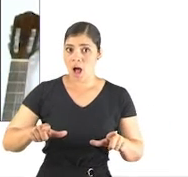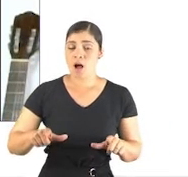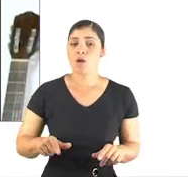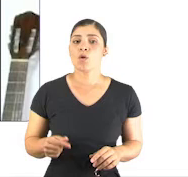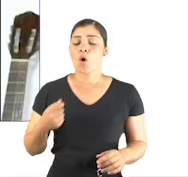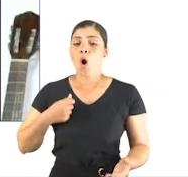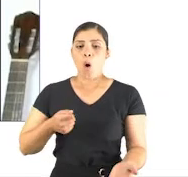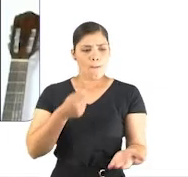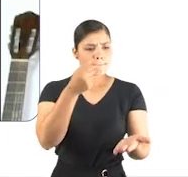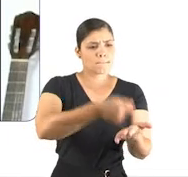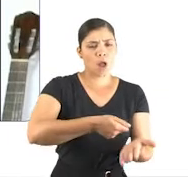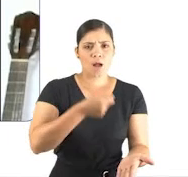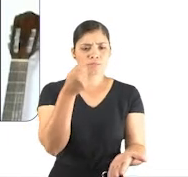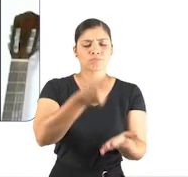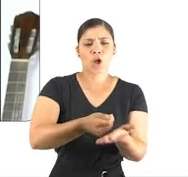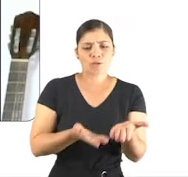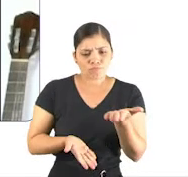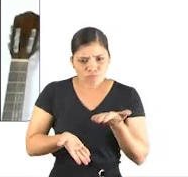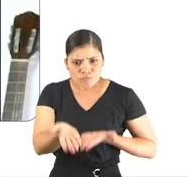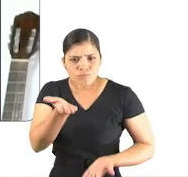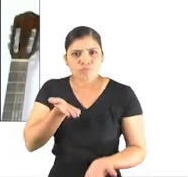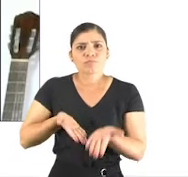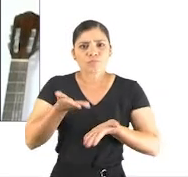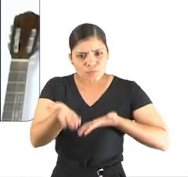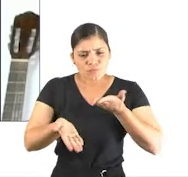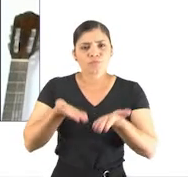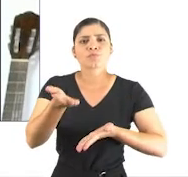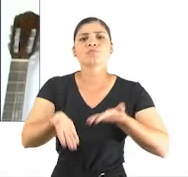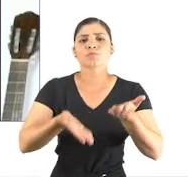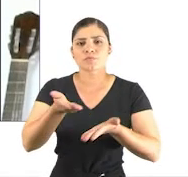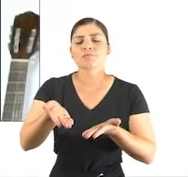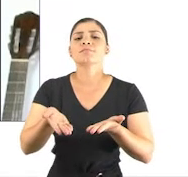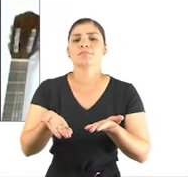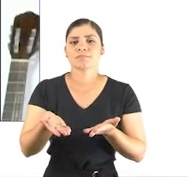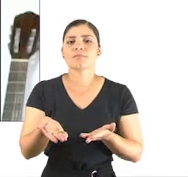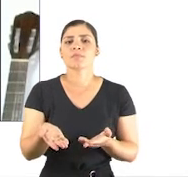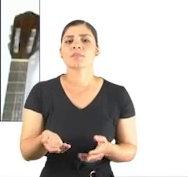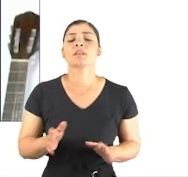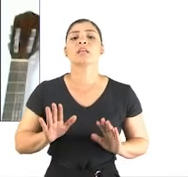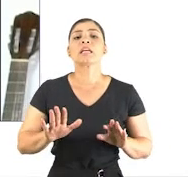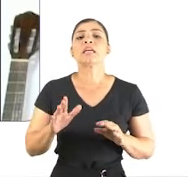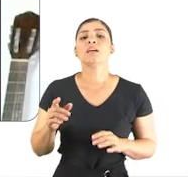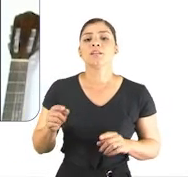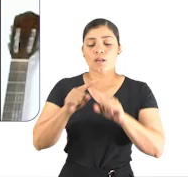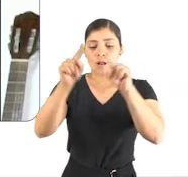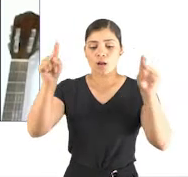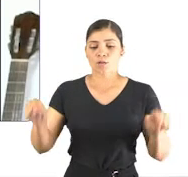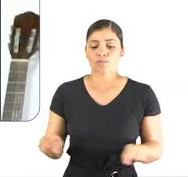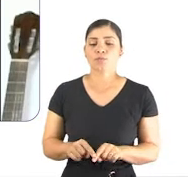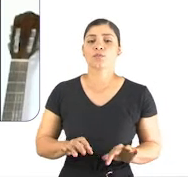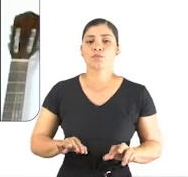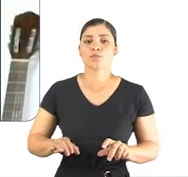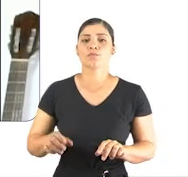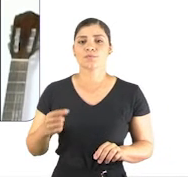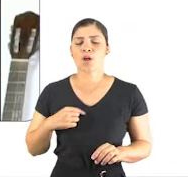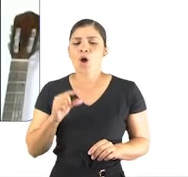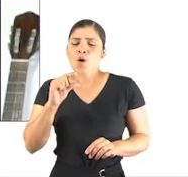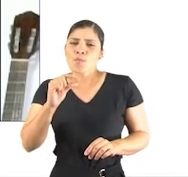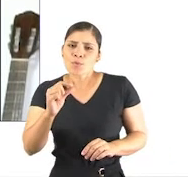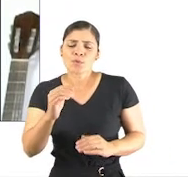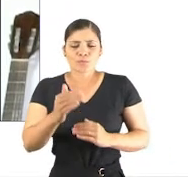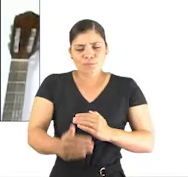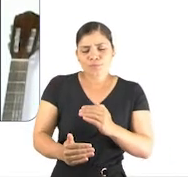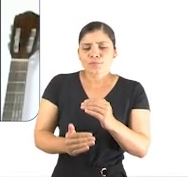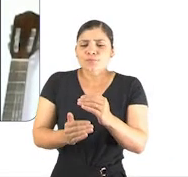do fornecedor o engajamento dele de utilização dessa plataforma e que a gente, aos poucos, está conseguindo isso,